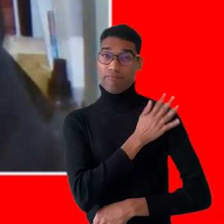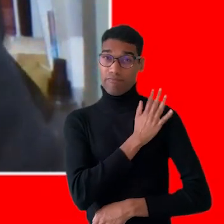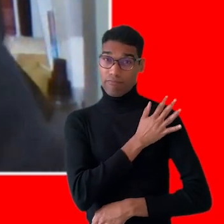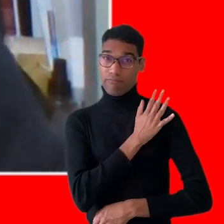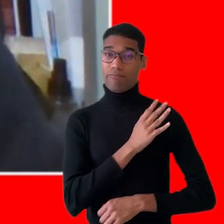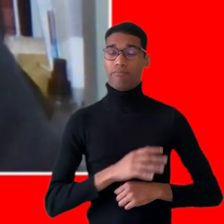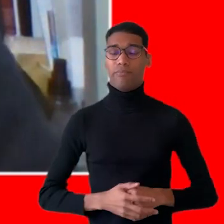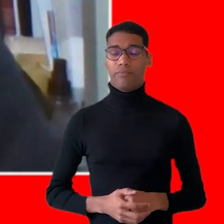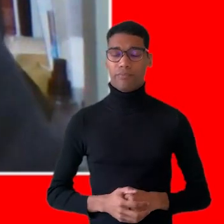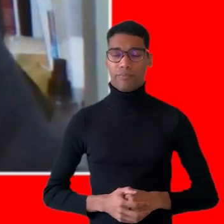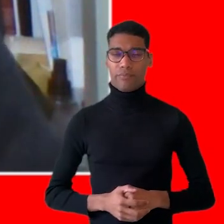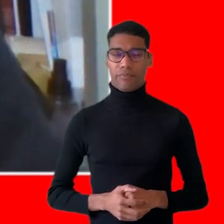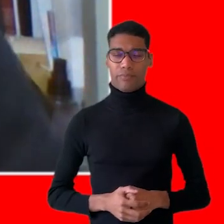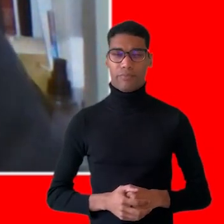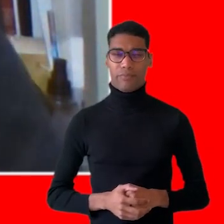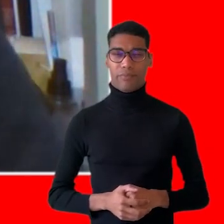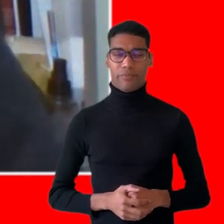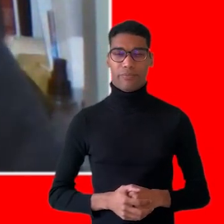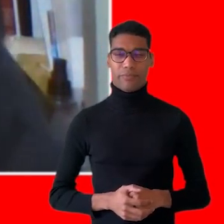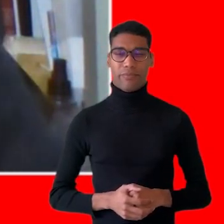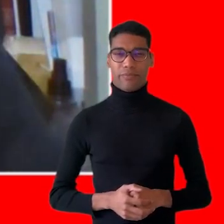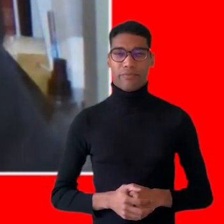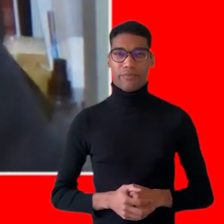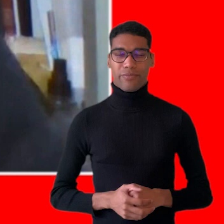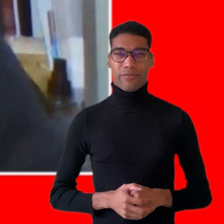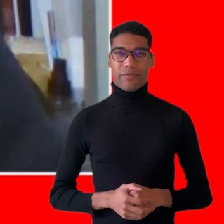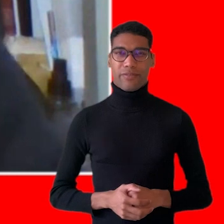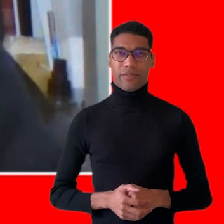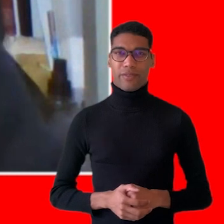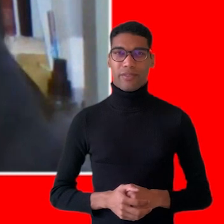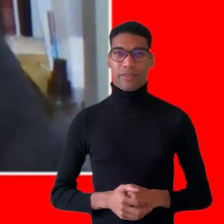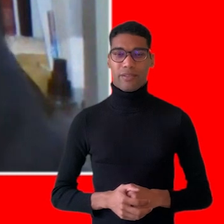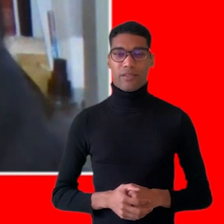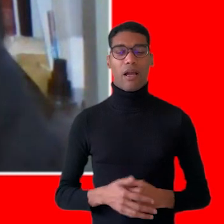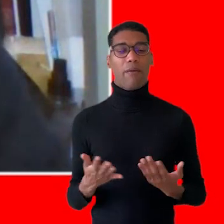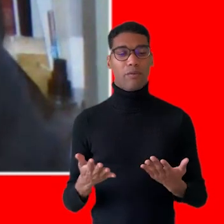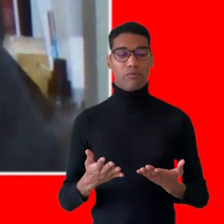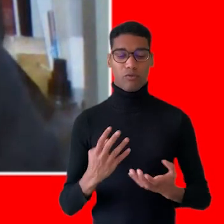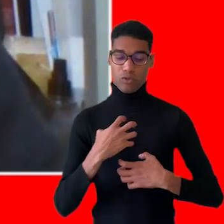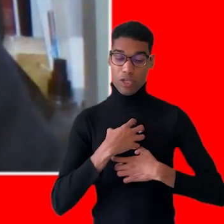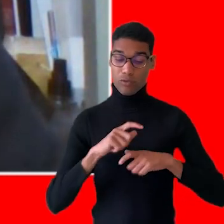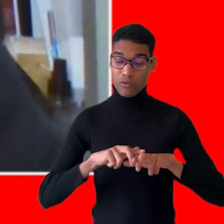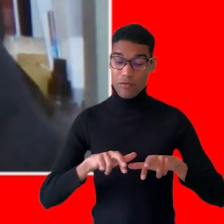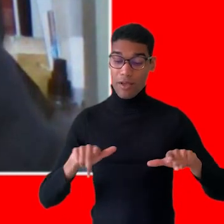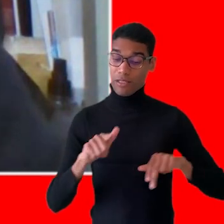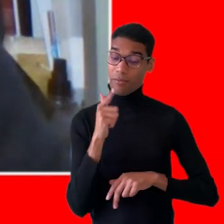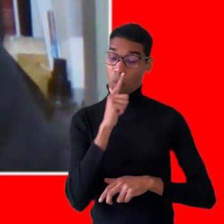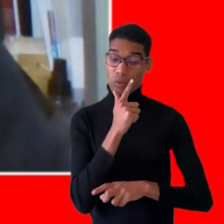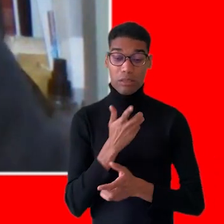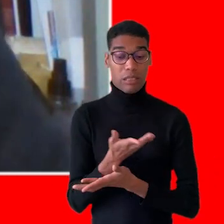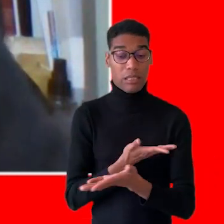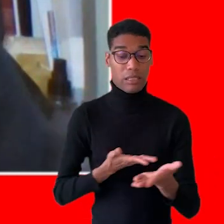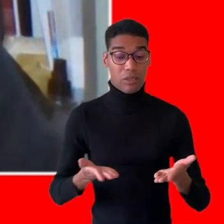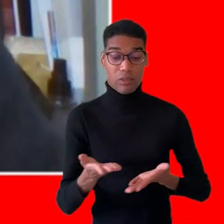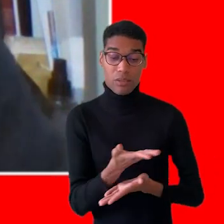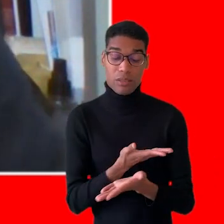Nós apartamos essas barreiras através de várias formas de sociabilidade,